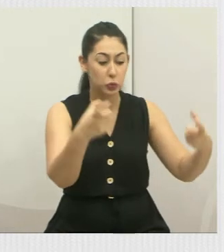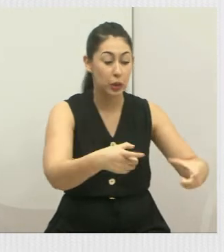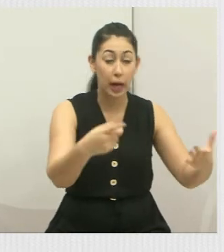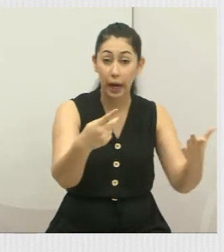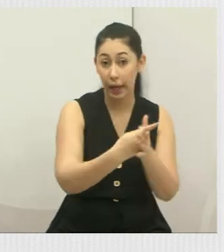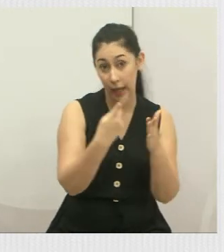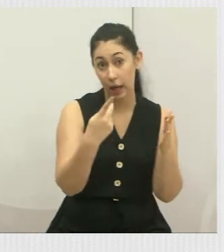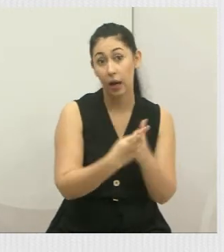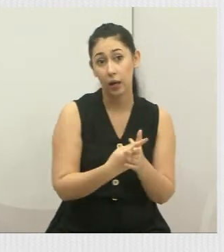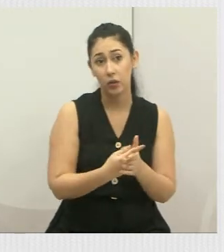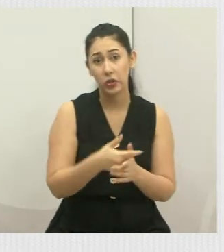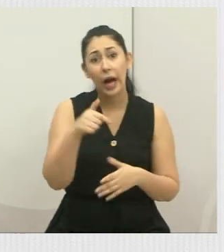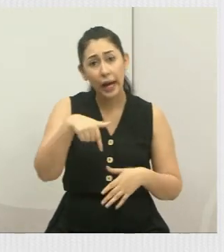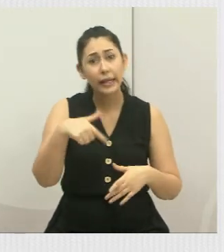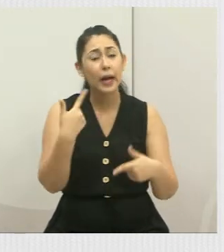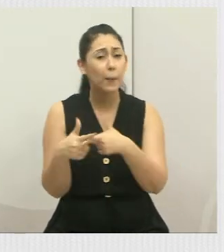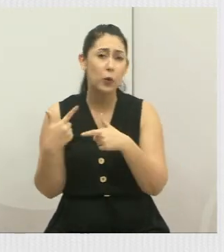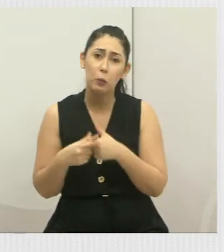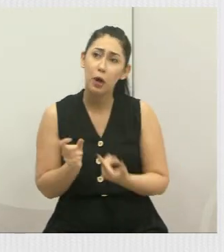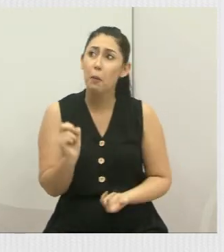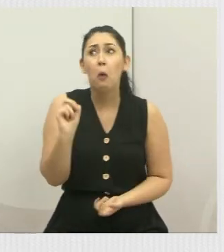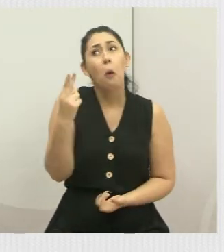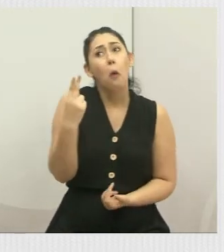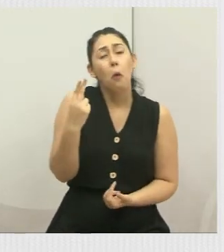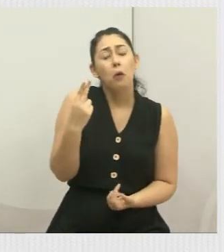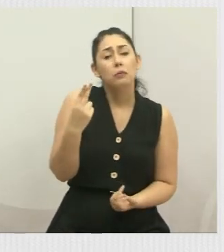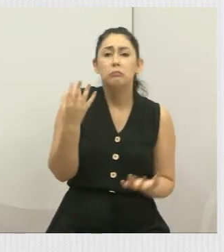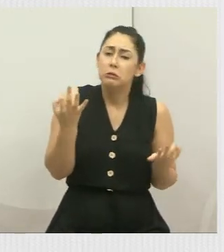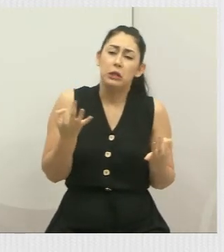é uma problemática no município ou está tudo ótimo?